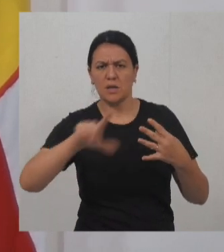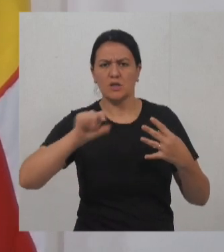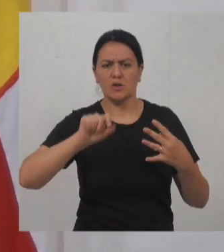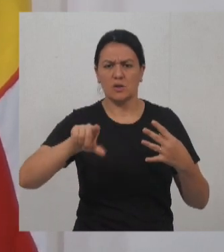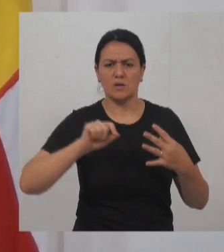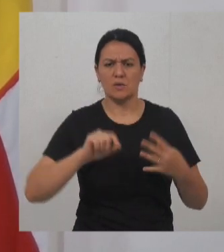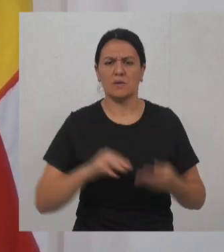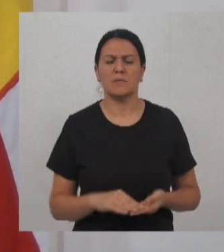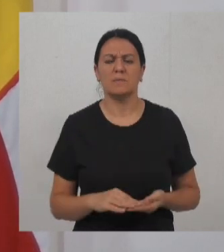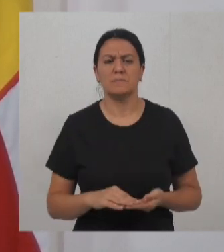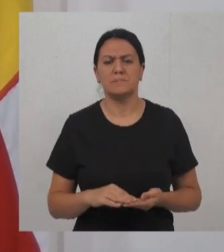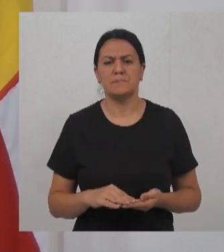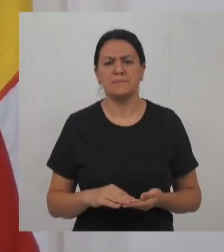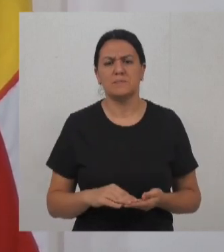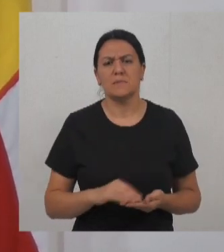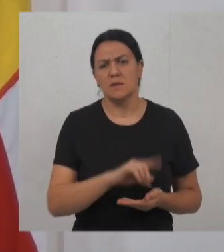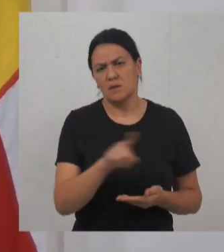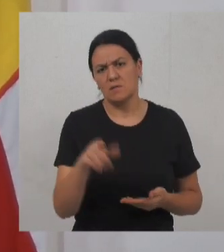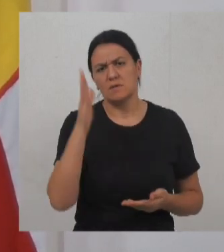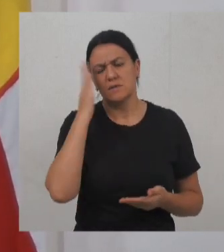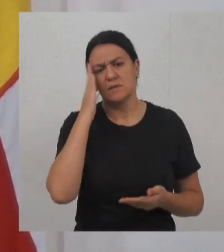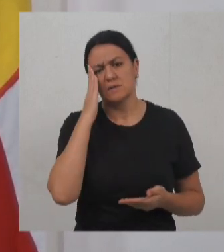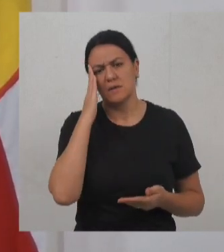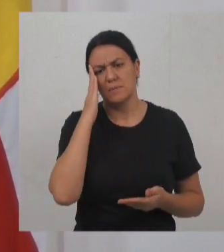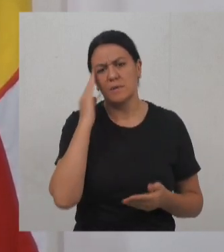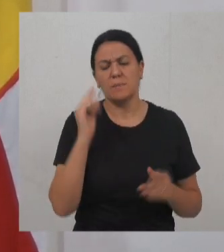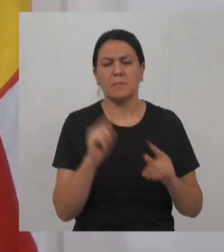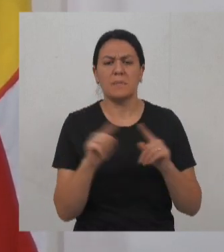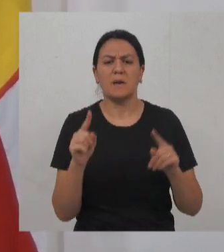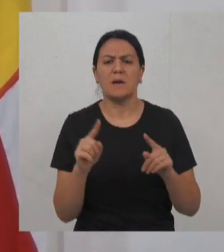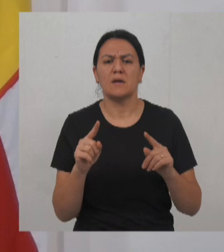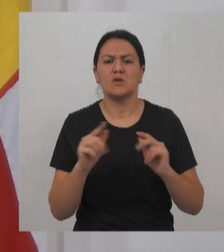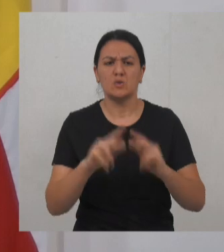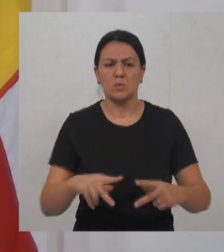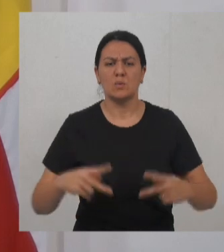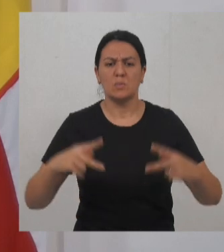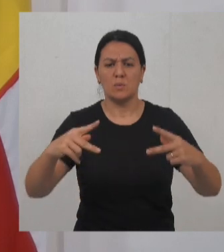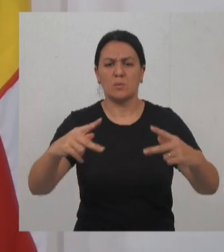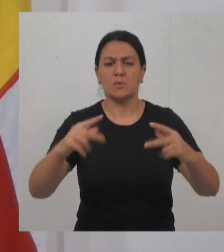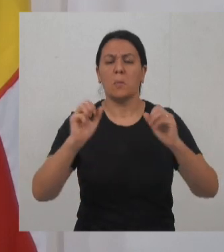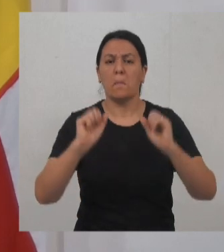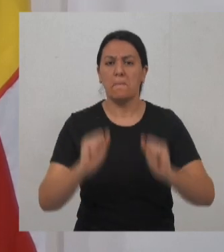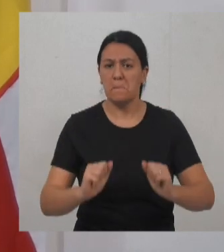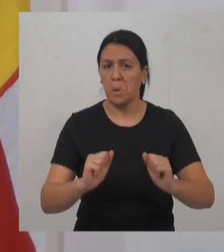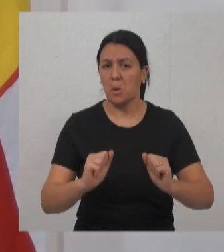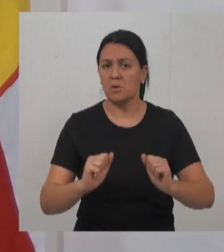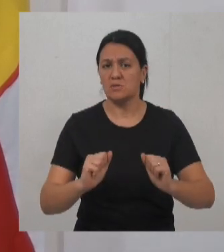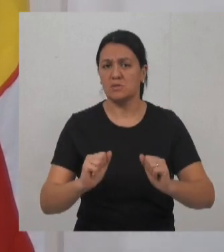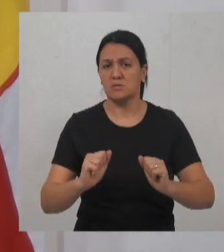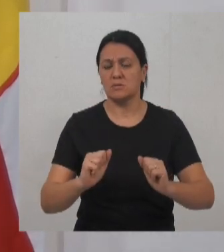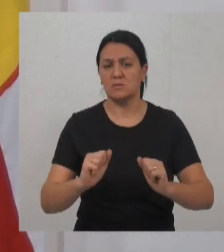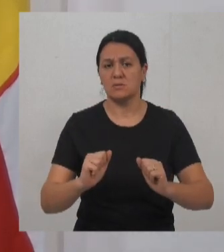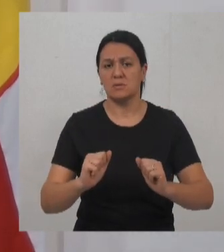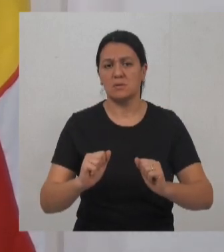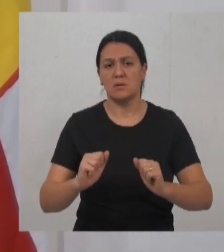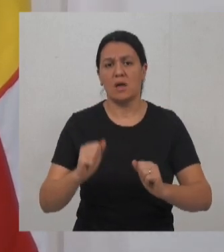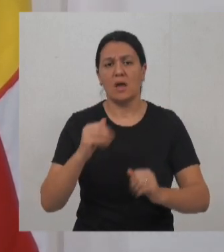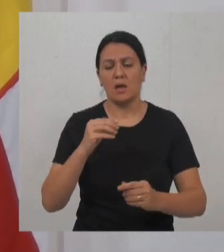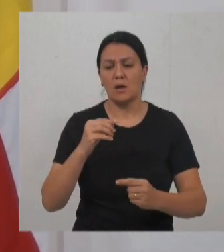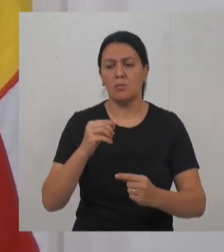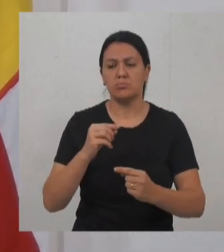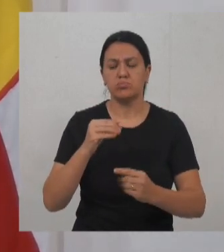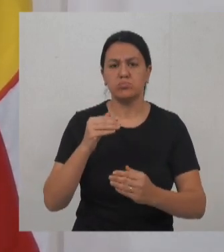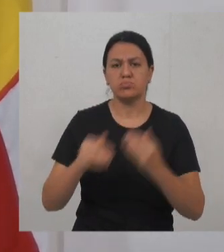sabem, né, os que têm familiaridade com o processo criminal, o promotor pode recusar 3 nomes e a defesa pode recusar 3